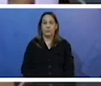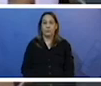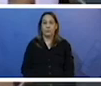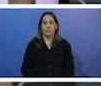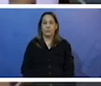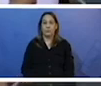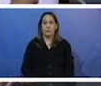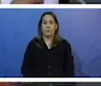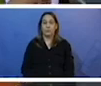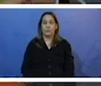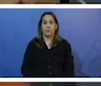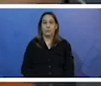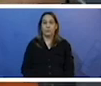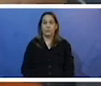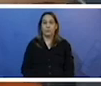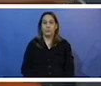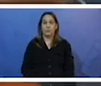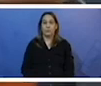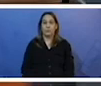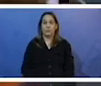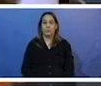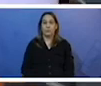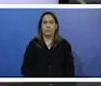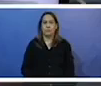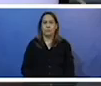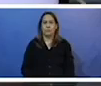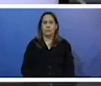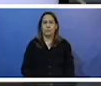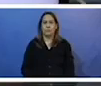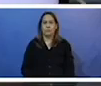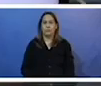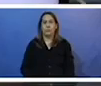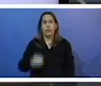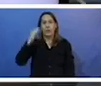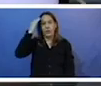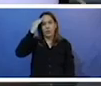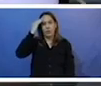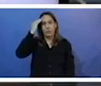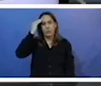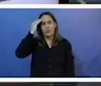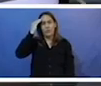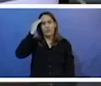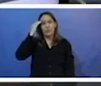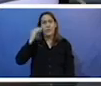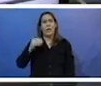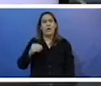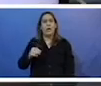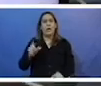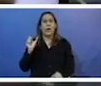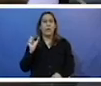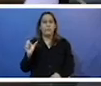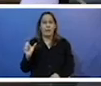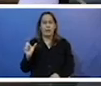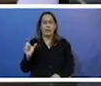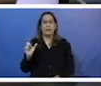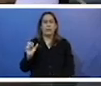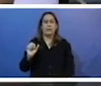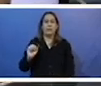acaba falando I. Vamos lá? Eu pensei, sabe no quê? No alicate. Olha aqui,